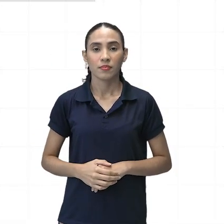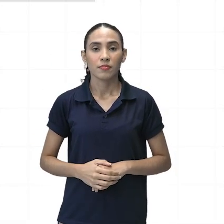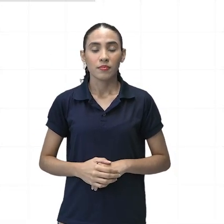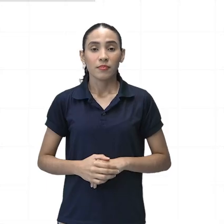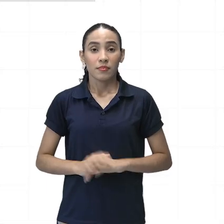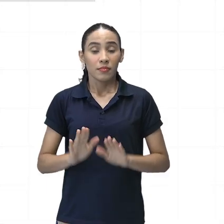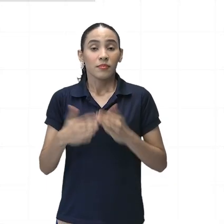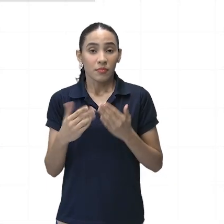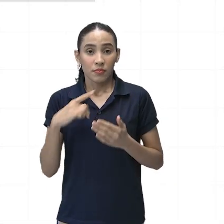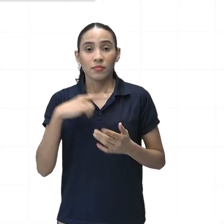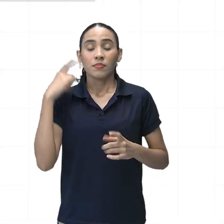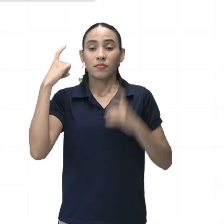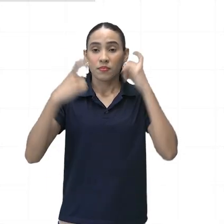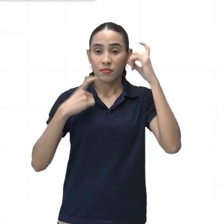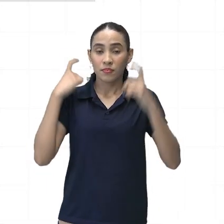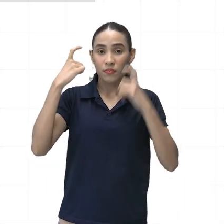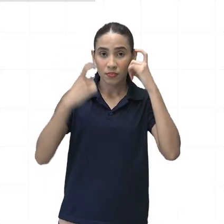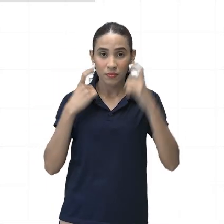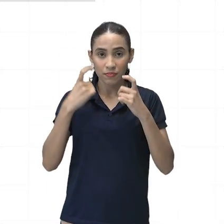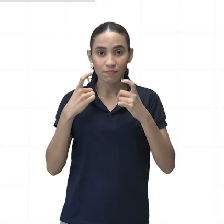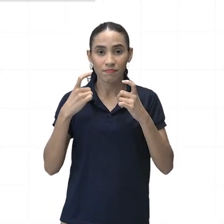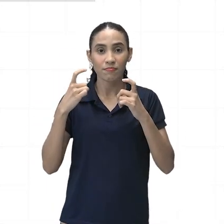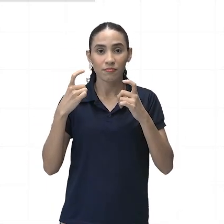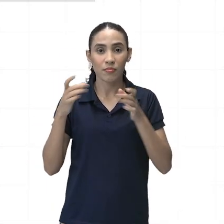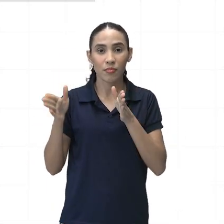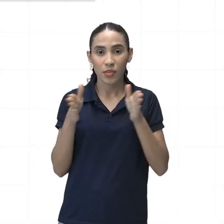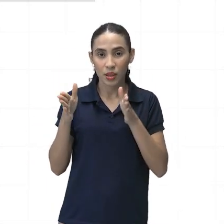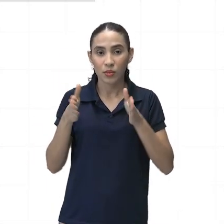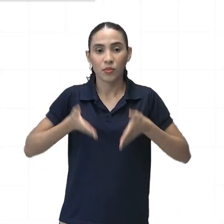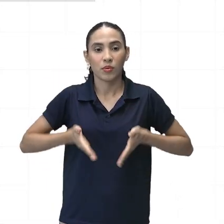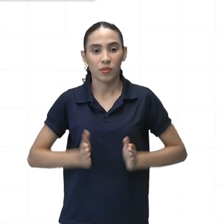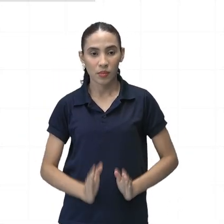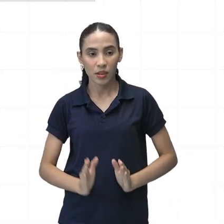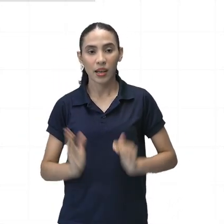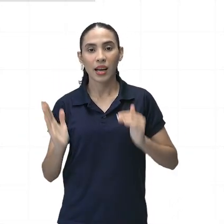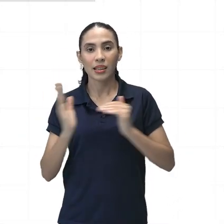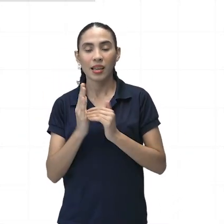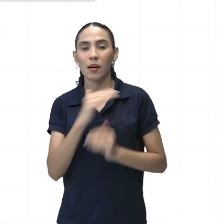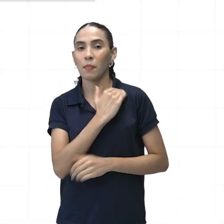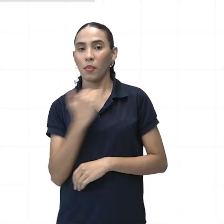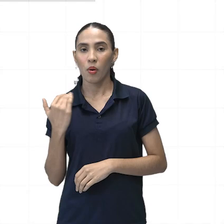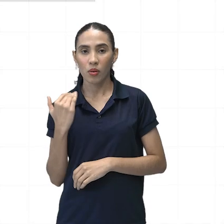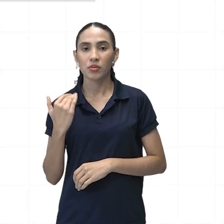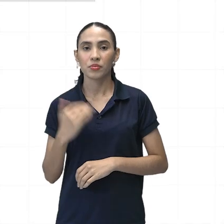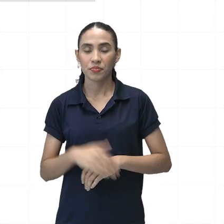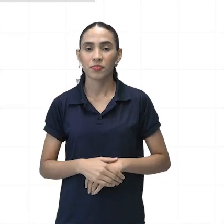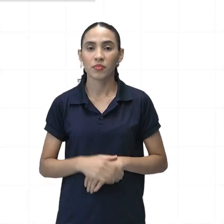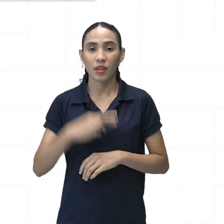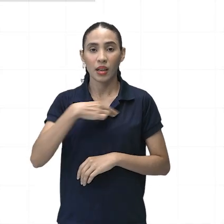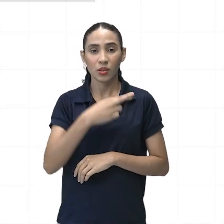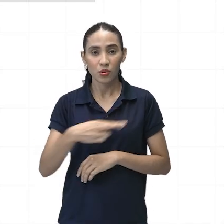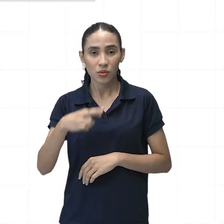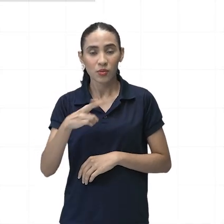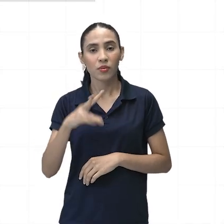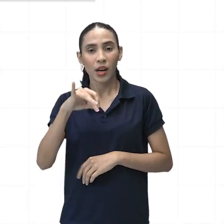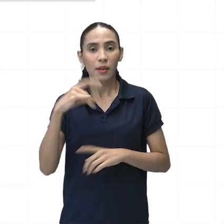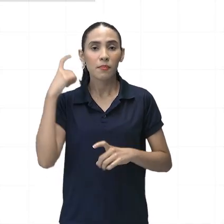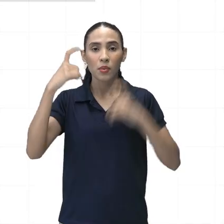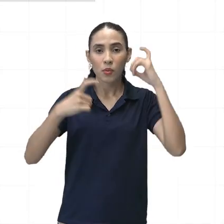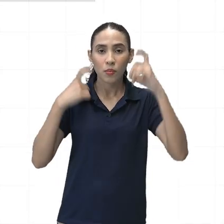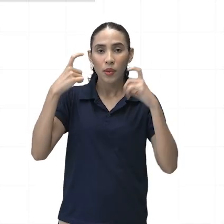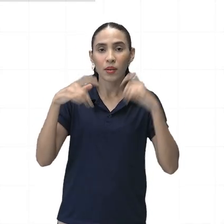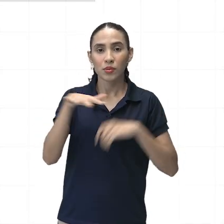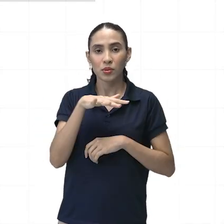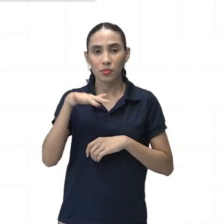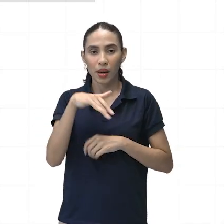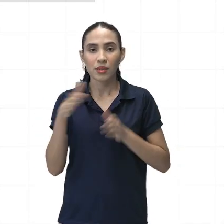morte. Então há uma preocupação nesse tempo, do nosso nascimento até a nossa morte. As religiões se preocupam com esse